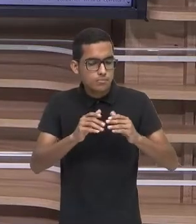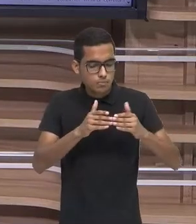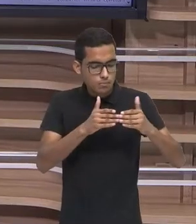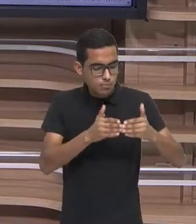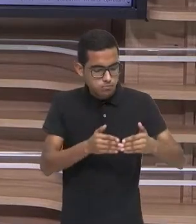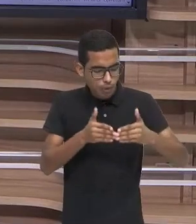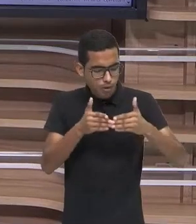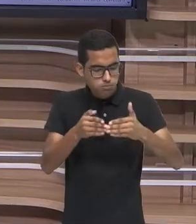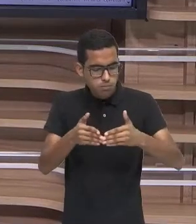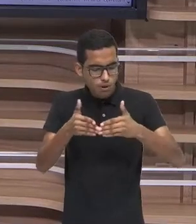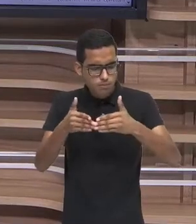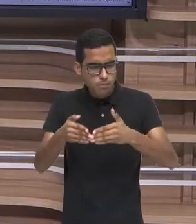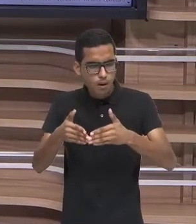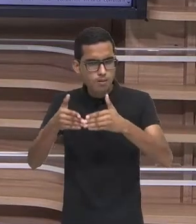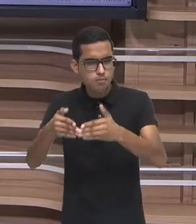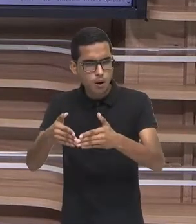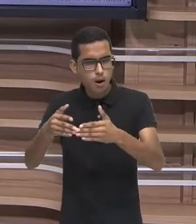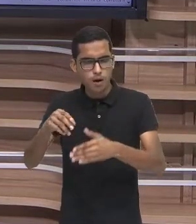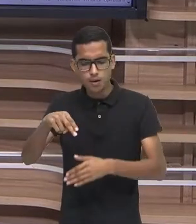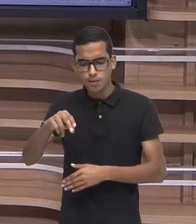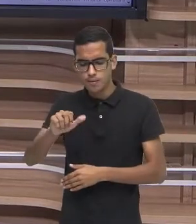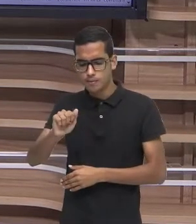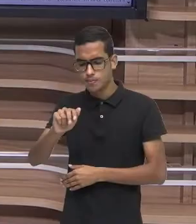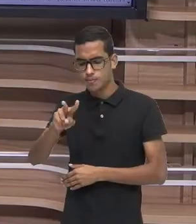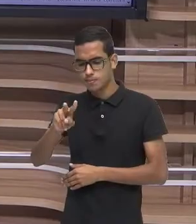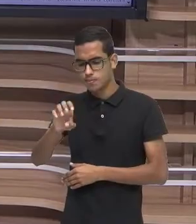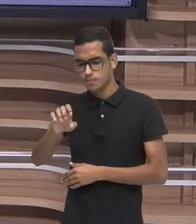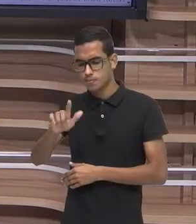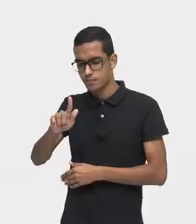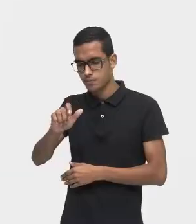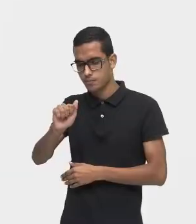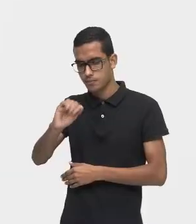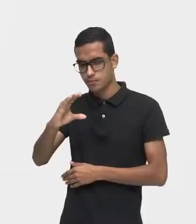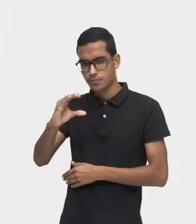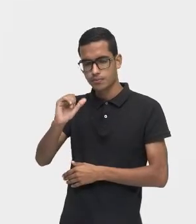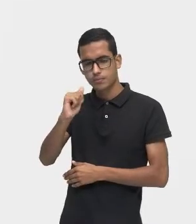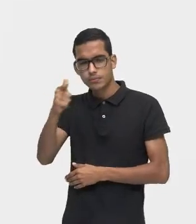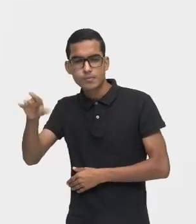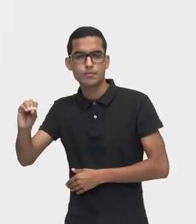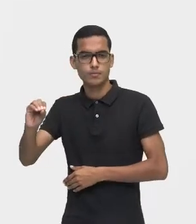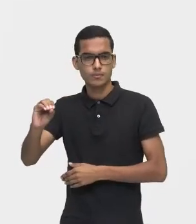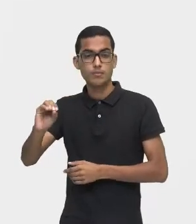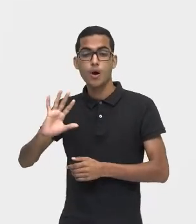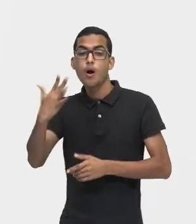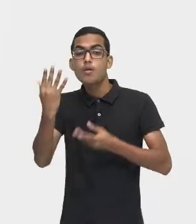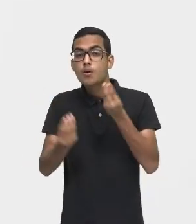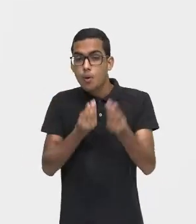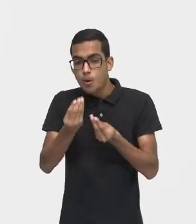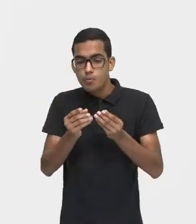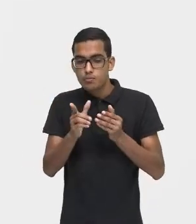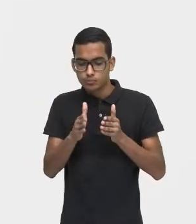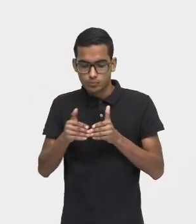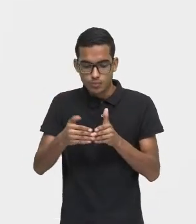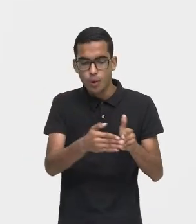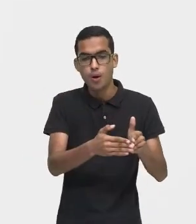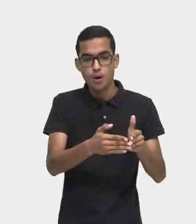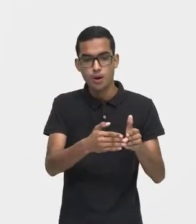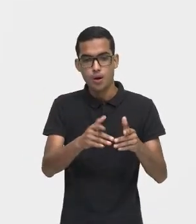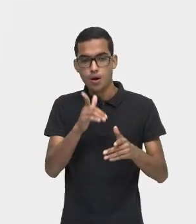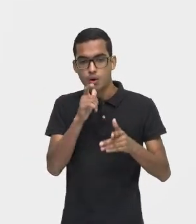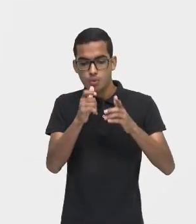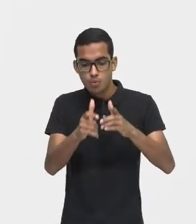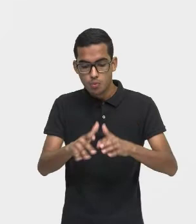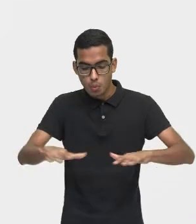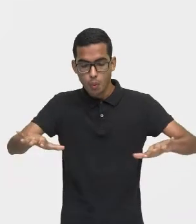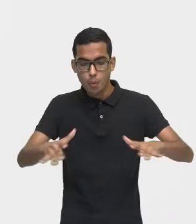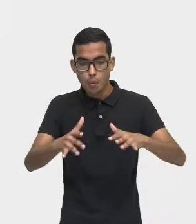tá? E essa navegação, ela vai ocorrer através aí dos rios, né, e também de lagos, tá? Então, isso vai